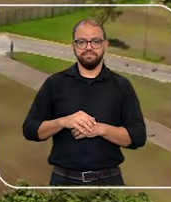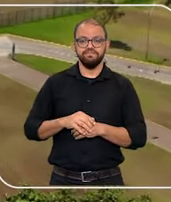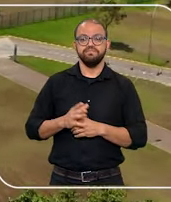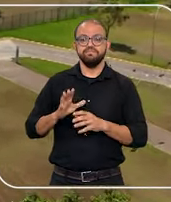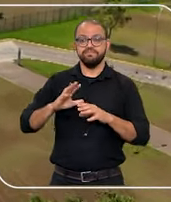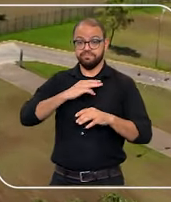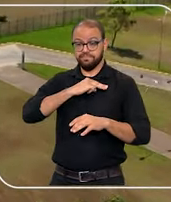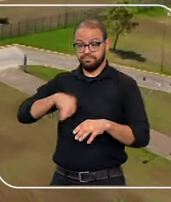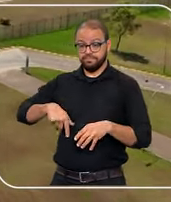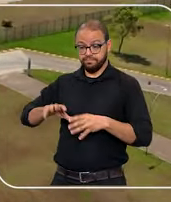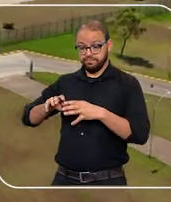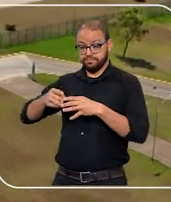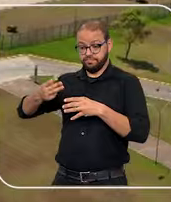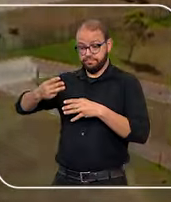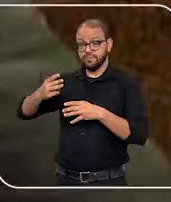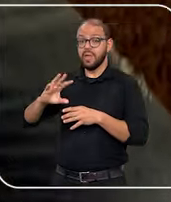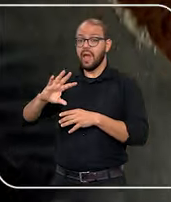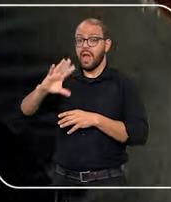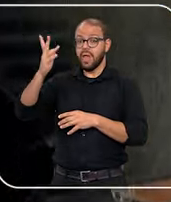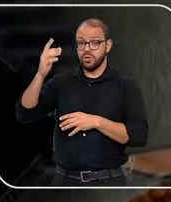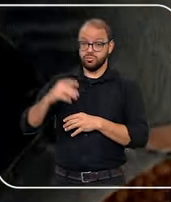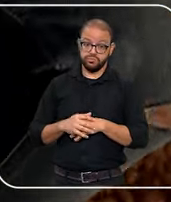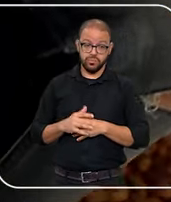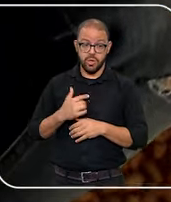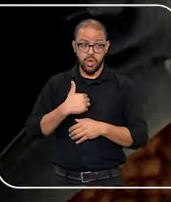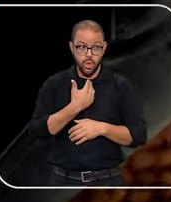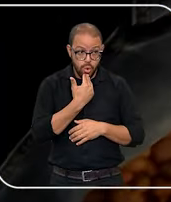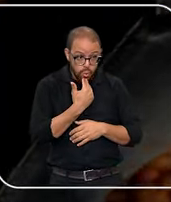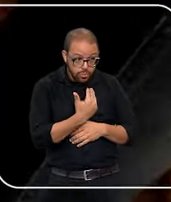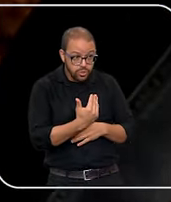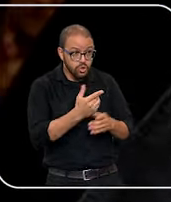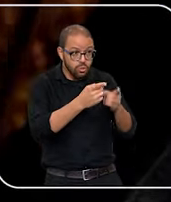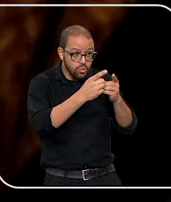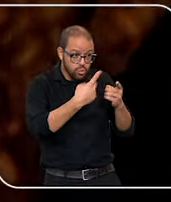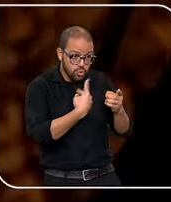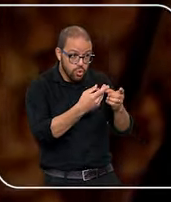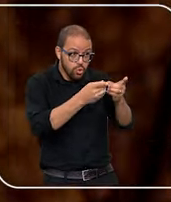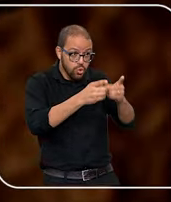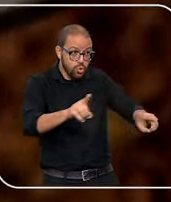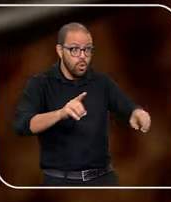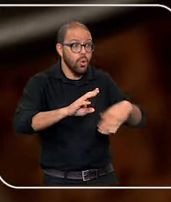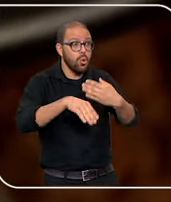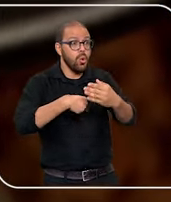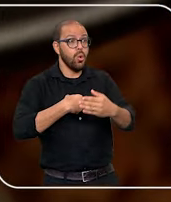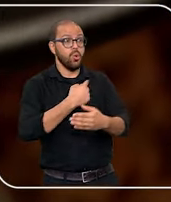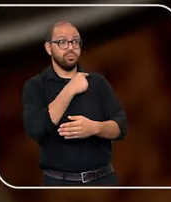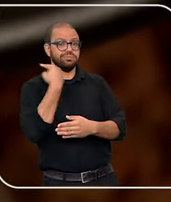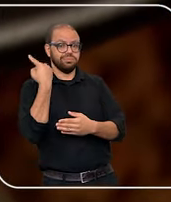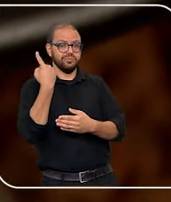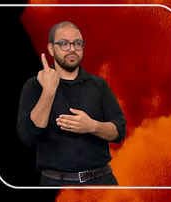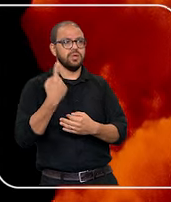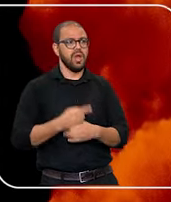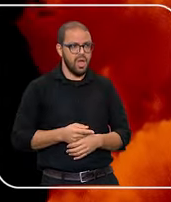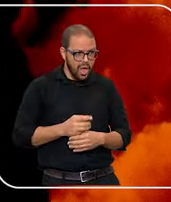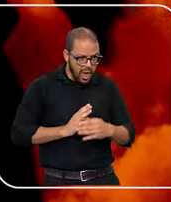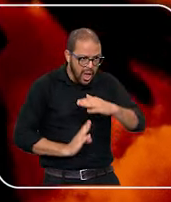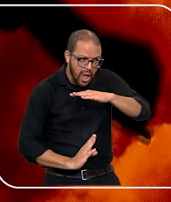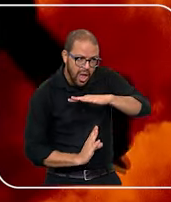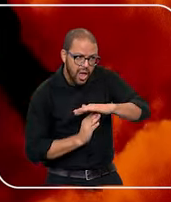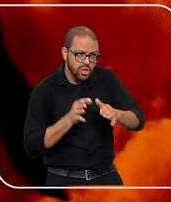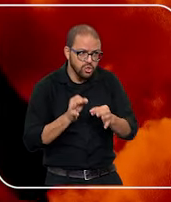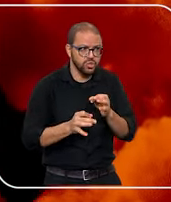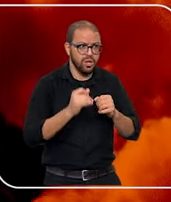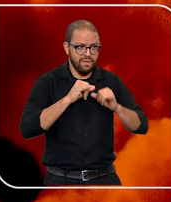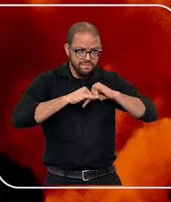unanimidade, os ministros da terceira turma decidiram que, caso aconteça de o autor de pedido de divórcio falecer durante o processo, a morte